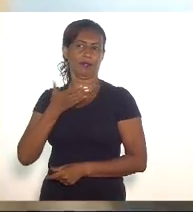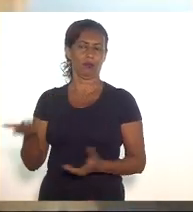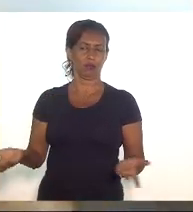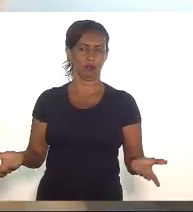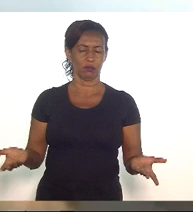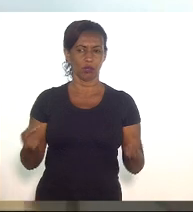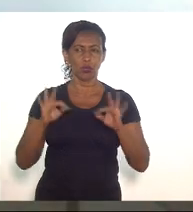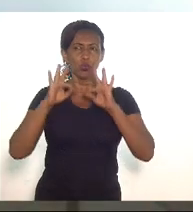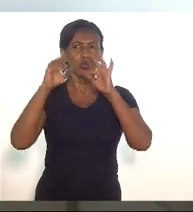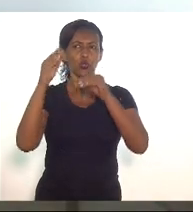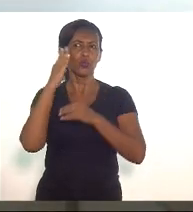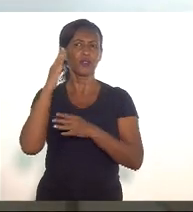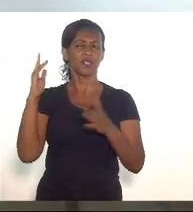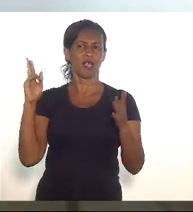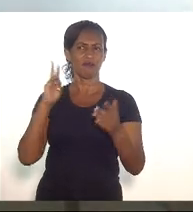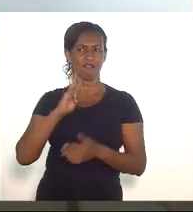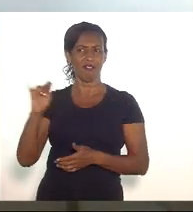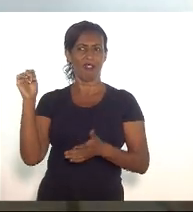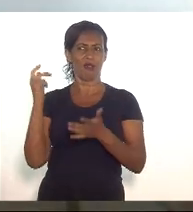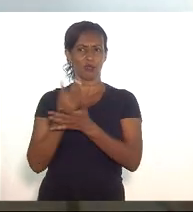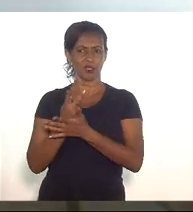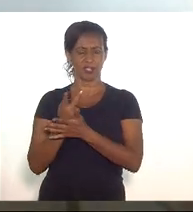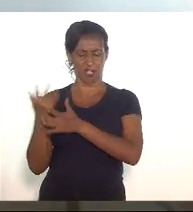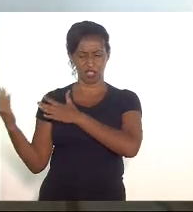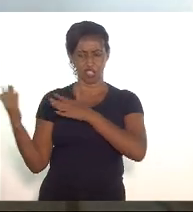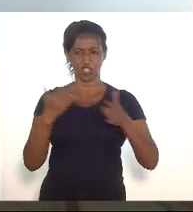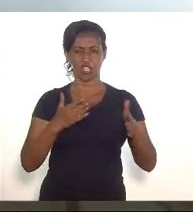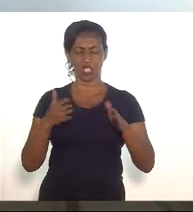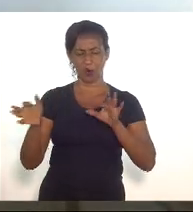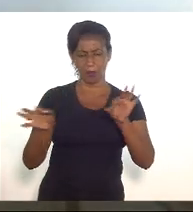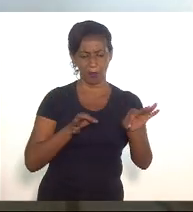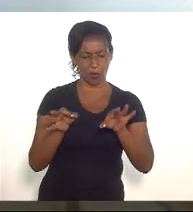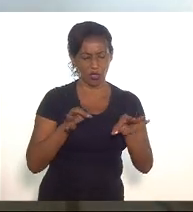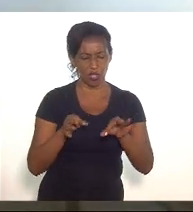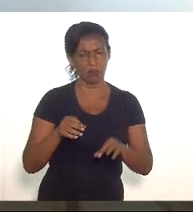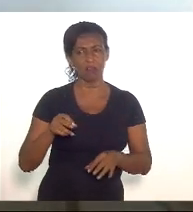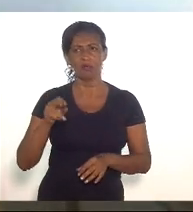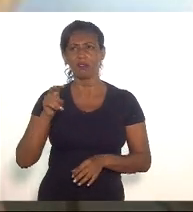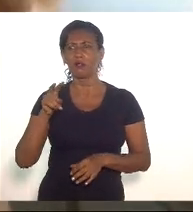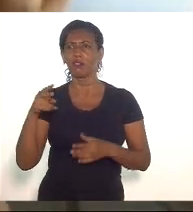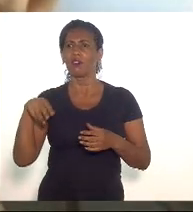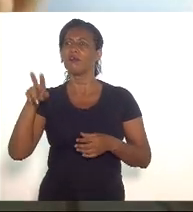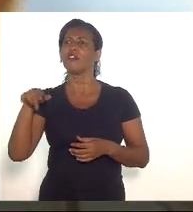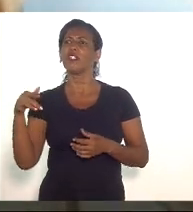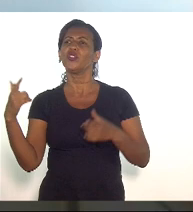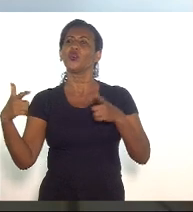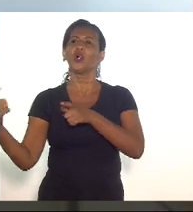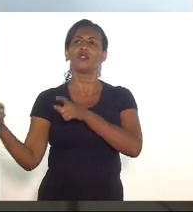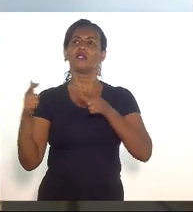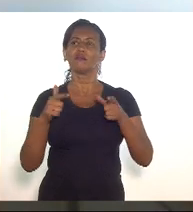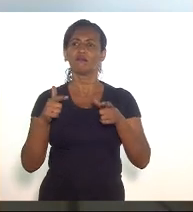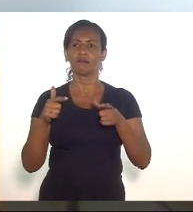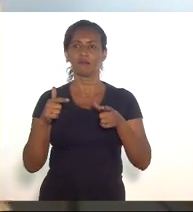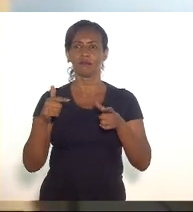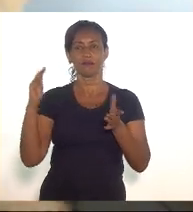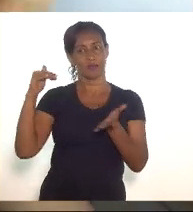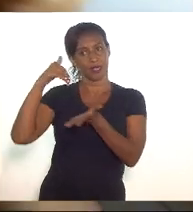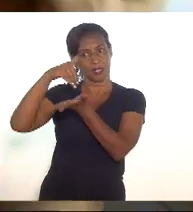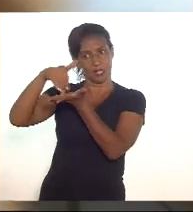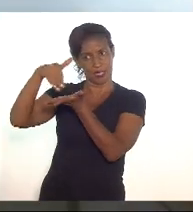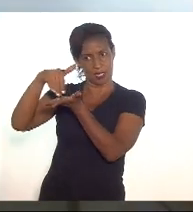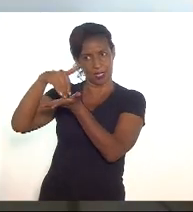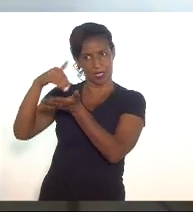sabia que isso ia acontecer. Aí chega um projeto que vem de onde? Em tese, vem da Secretaria